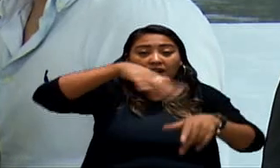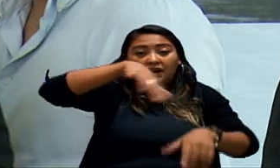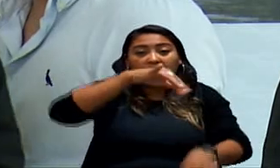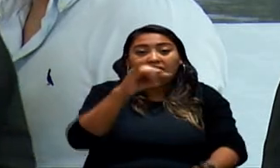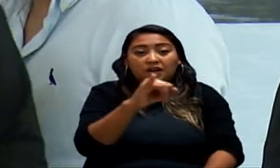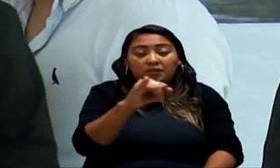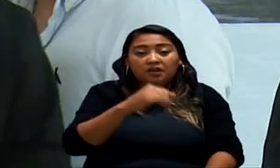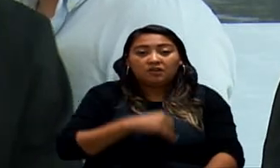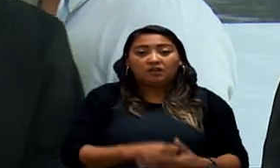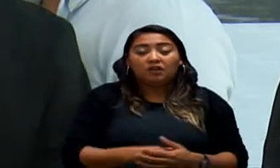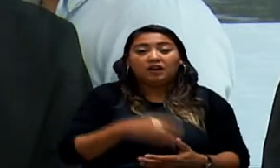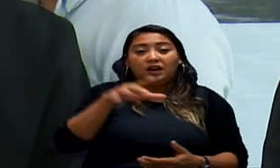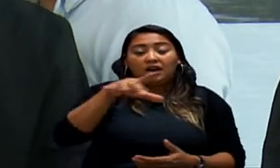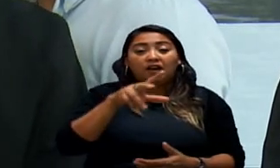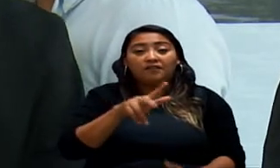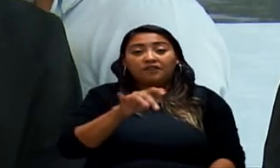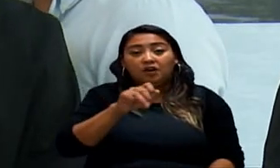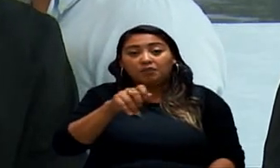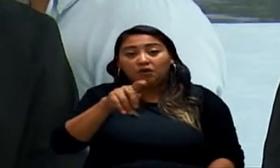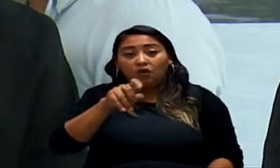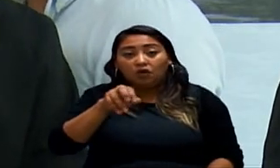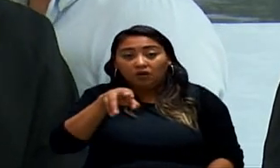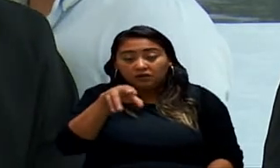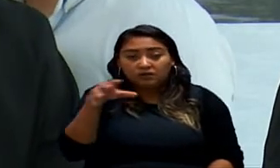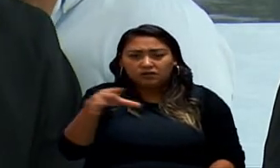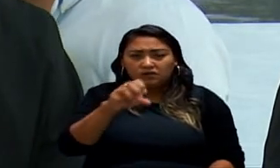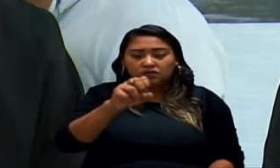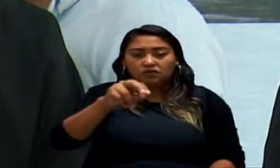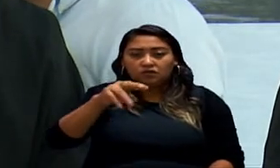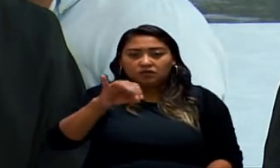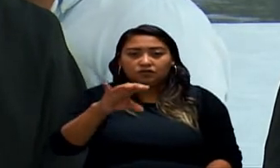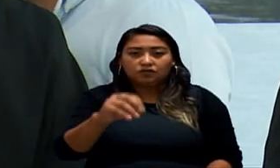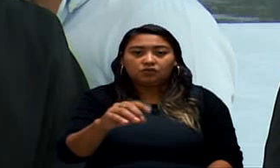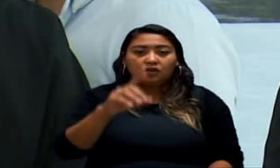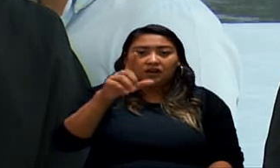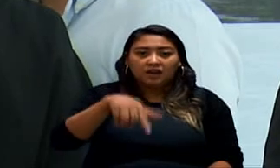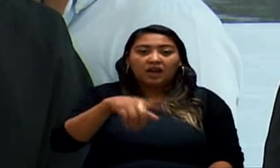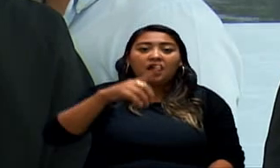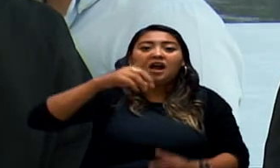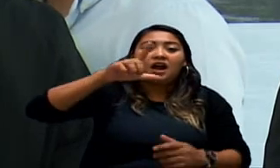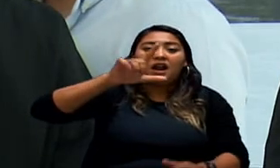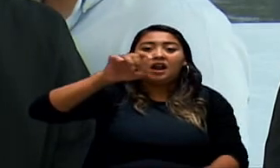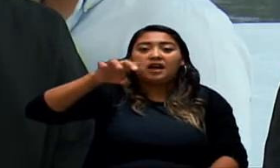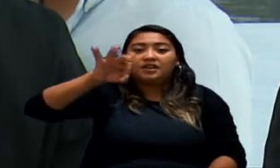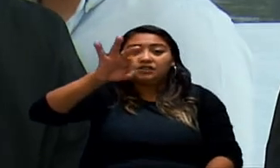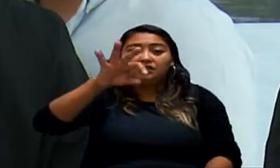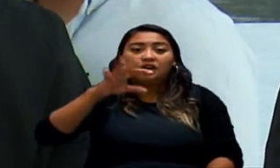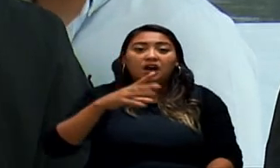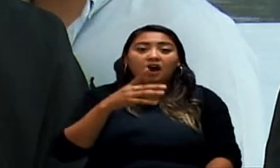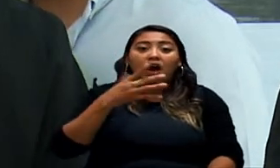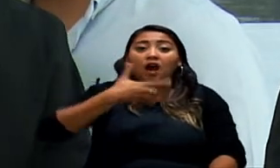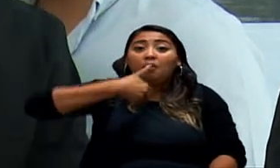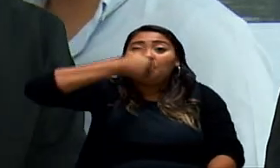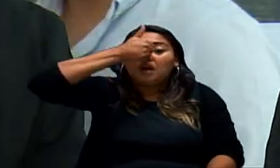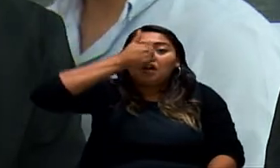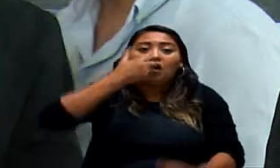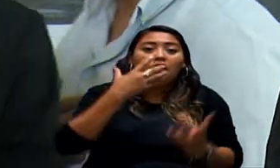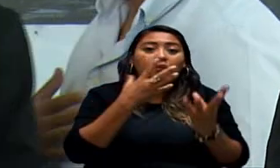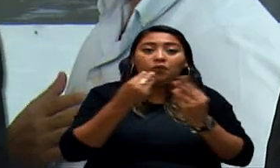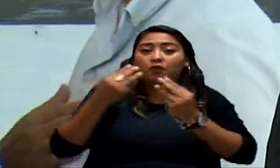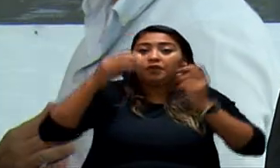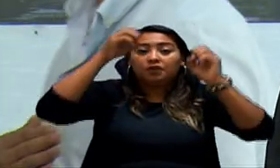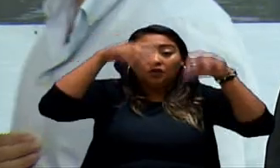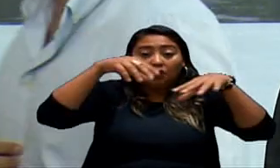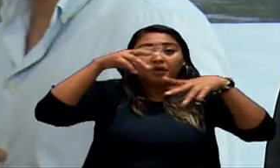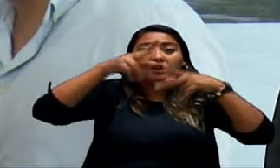de vapor de sódio, que é hoje, por LED. Melhora muito a iluminação. E